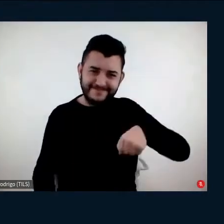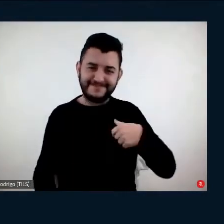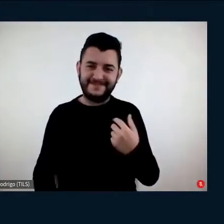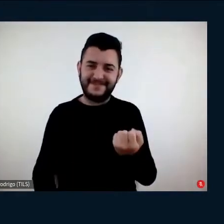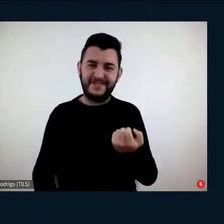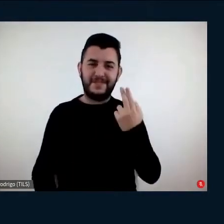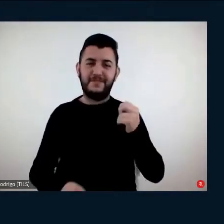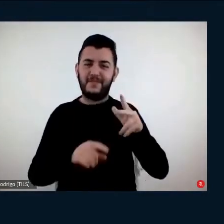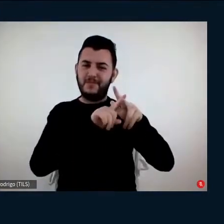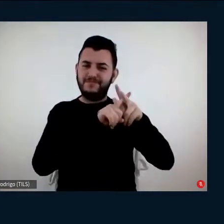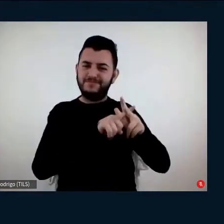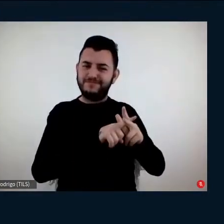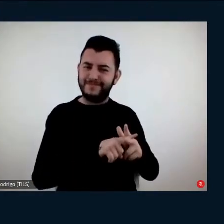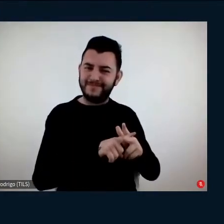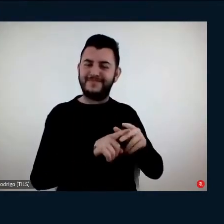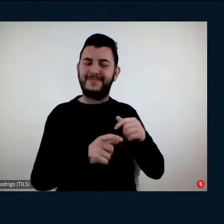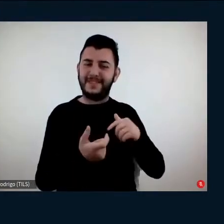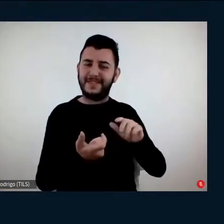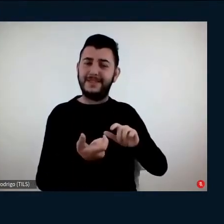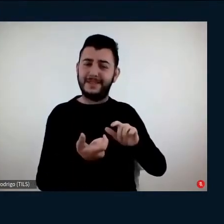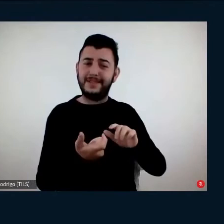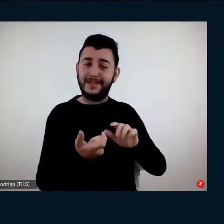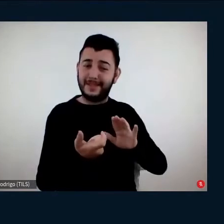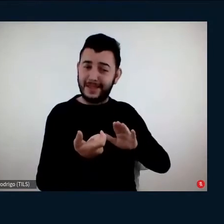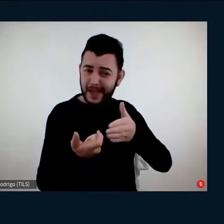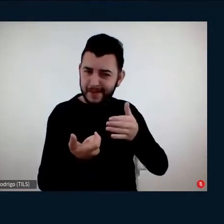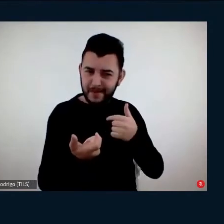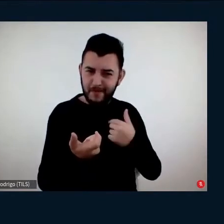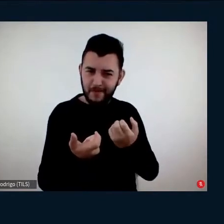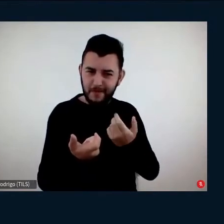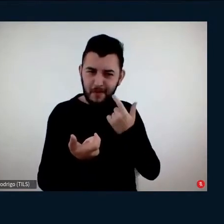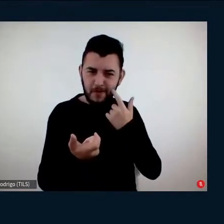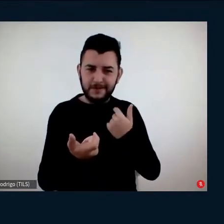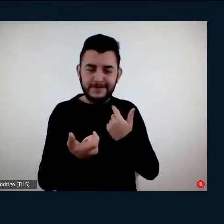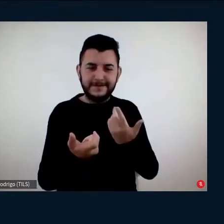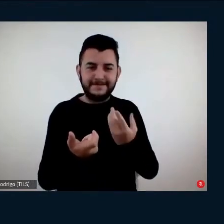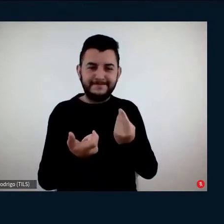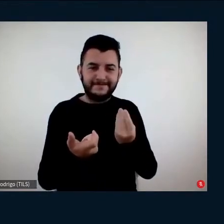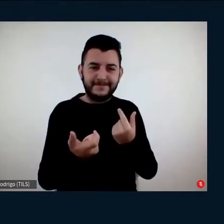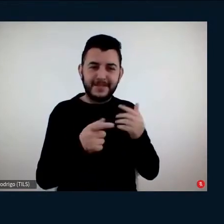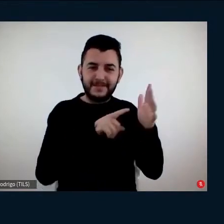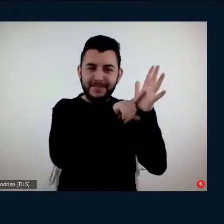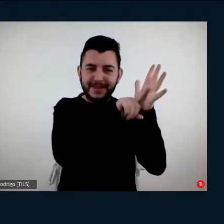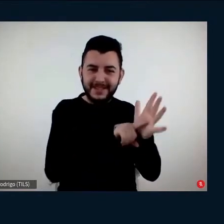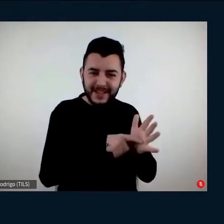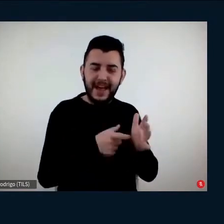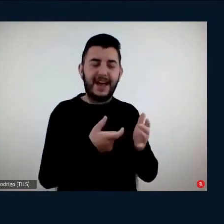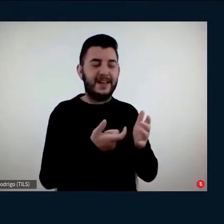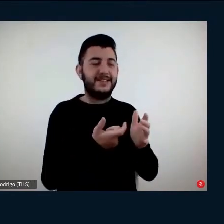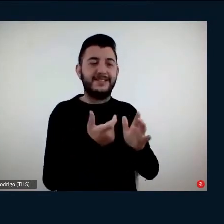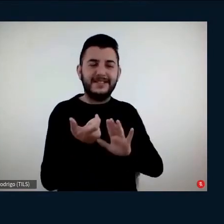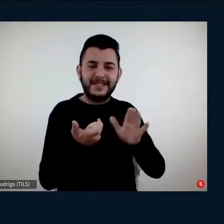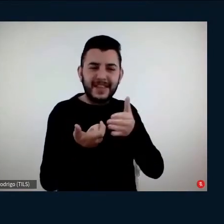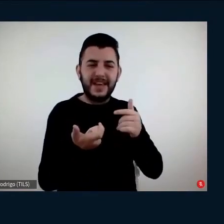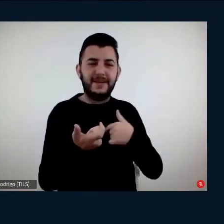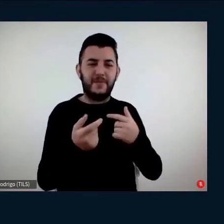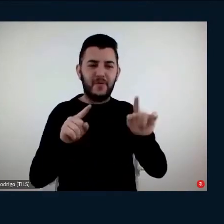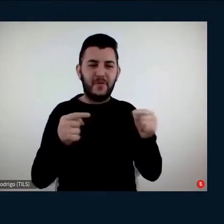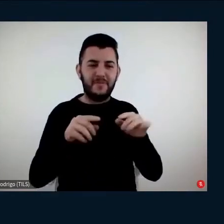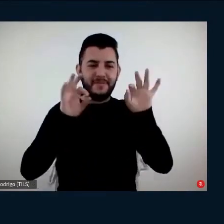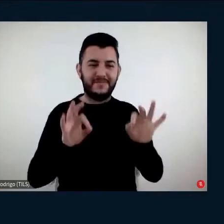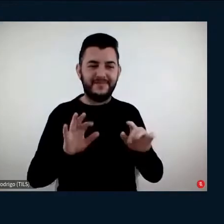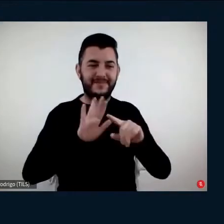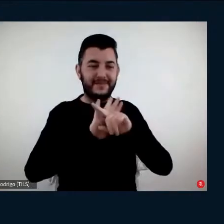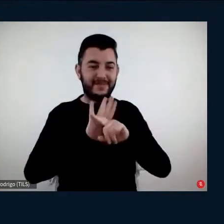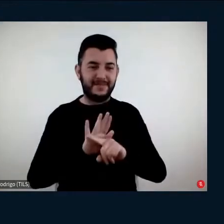rever esses termos, né? E vamos, sim, buscar termos mais adequados, que se encaixem mais na pesquisa.